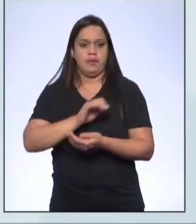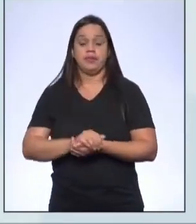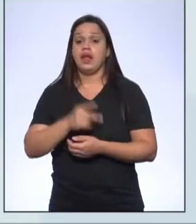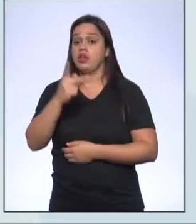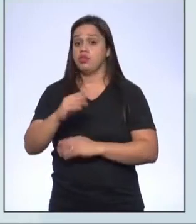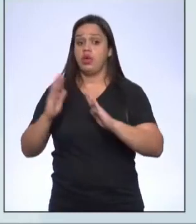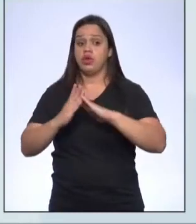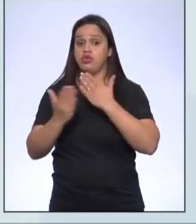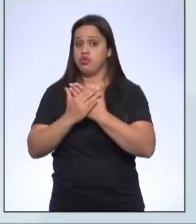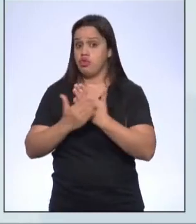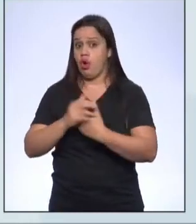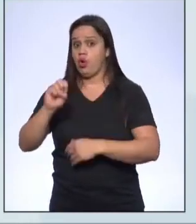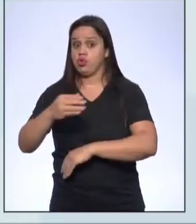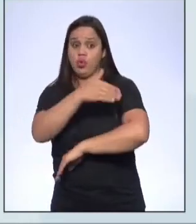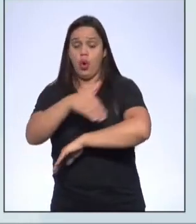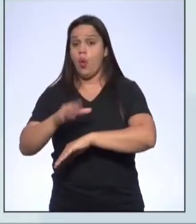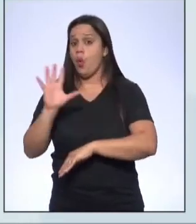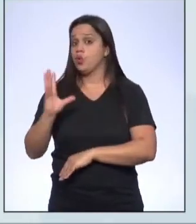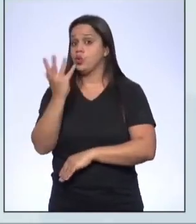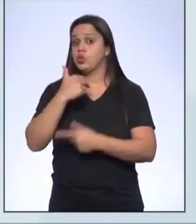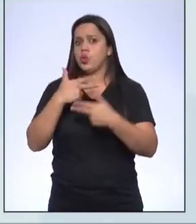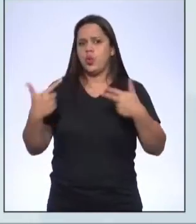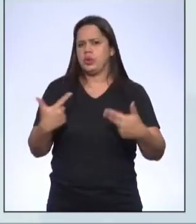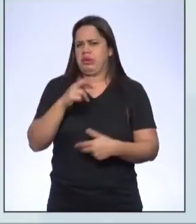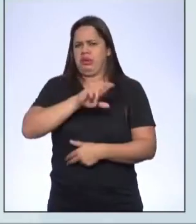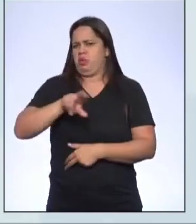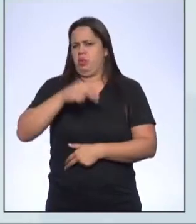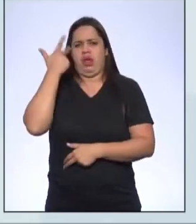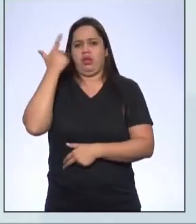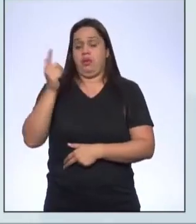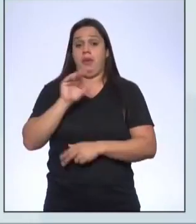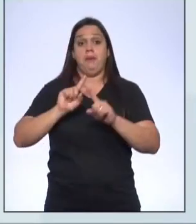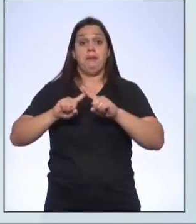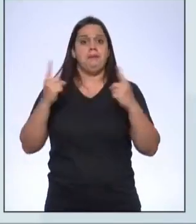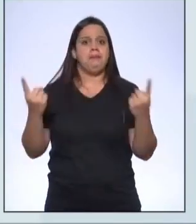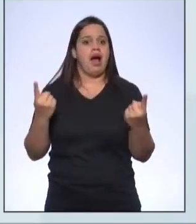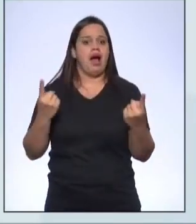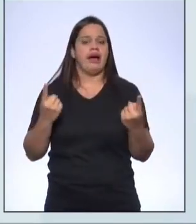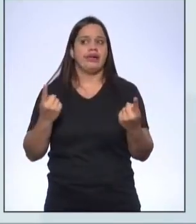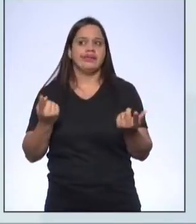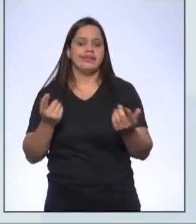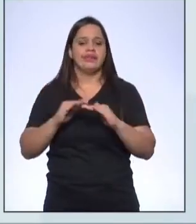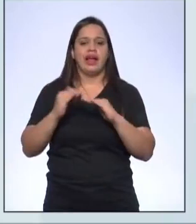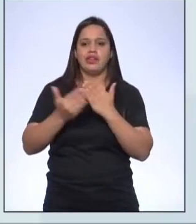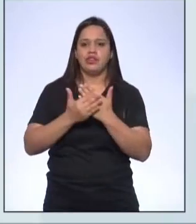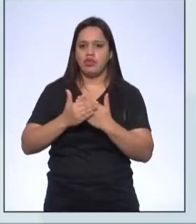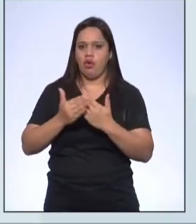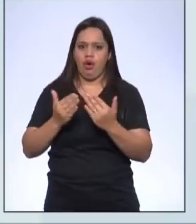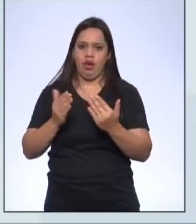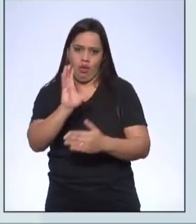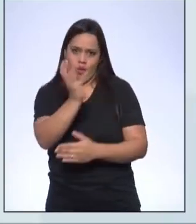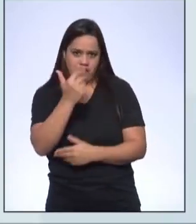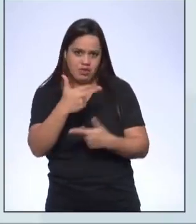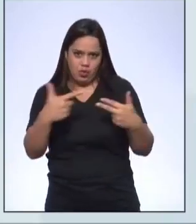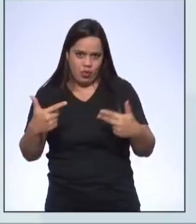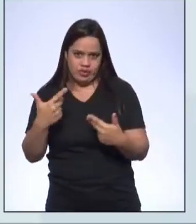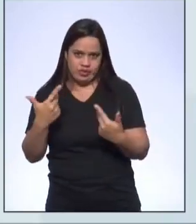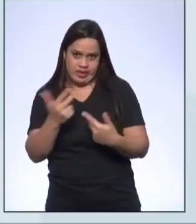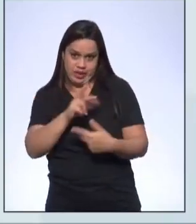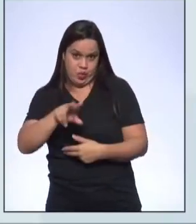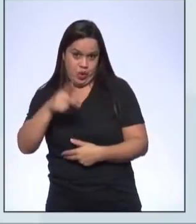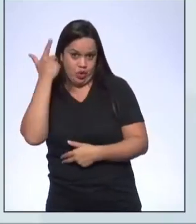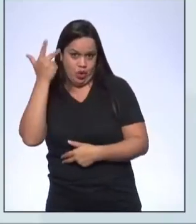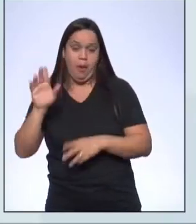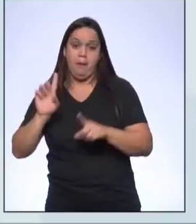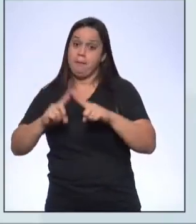rua aconteceu algo fora do normal. Embora tá meio difícil na escola acontecer alguma coisa fora do normal agora, porque a gente não está tendo aula na escola. Mas na